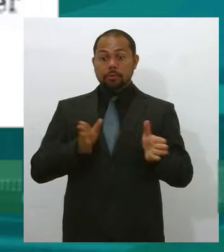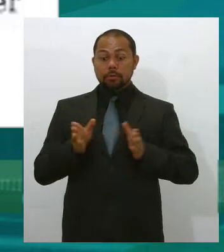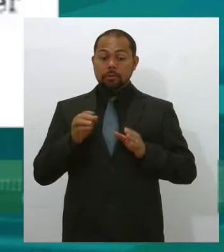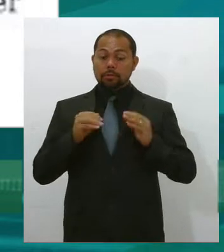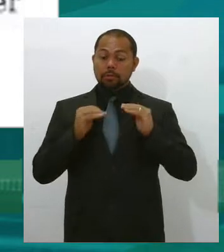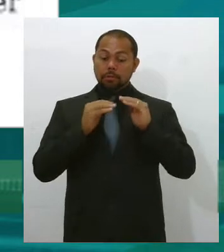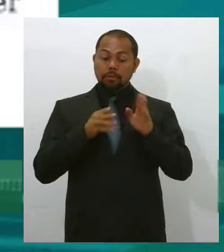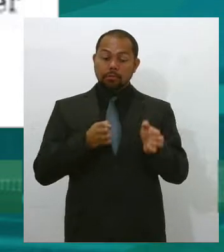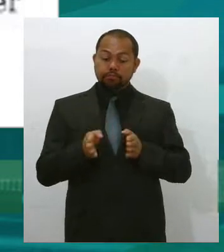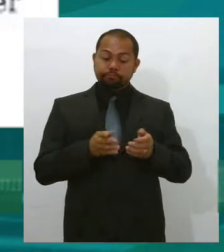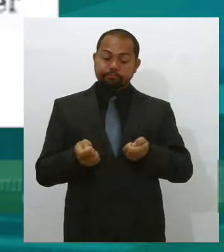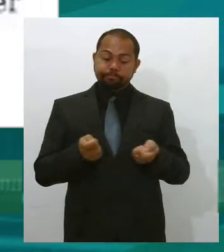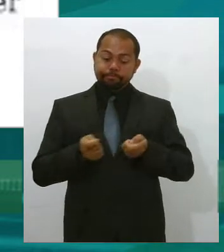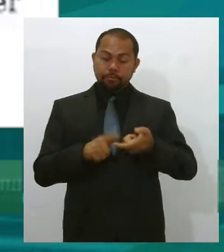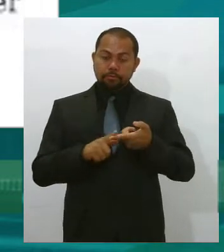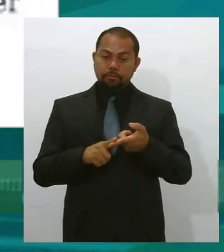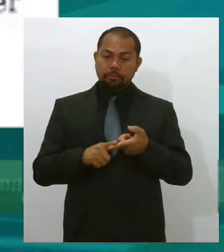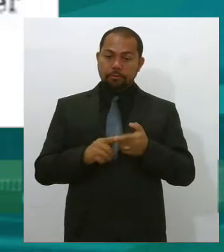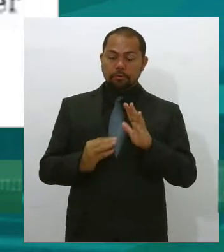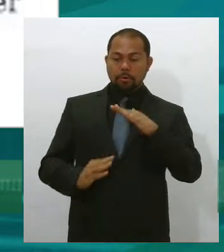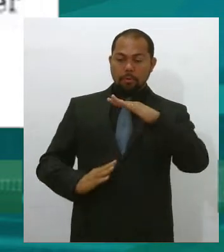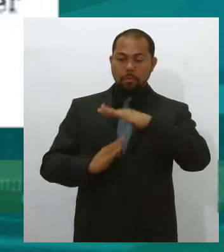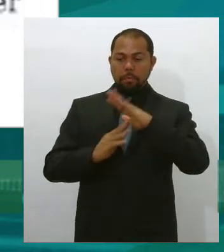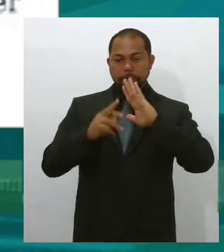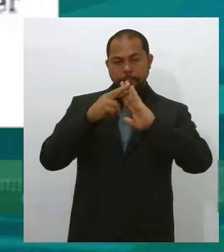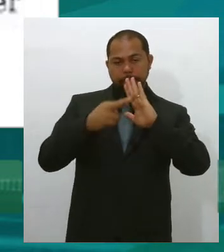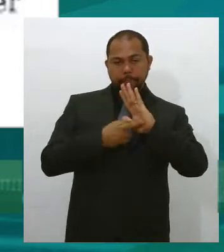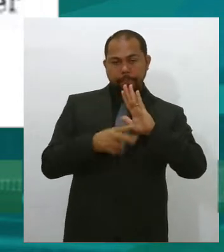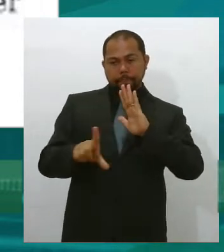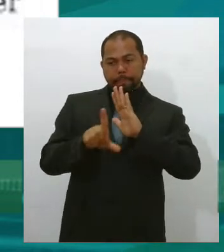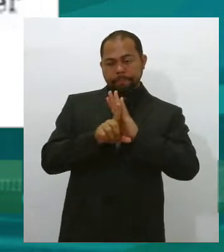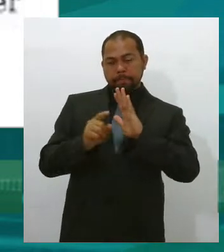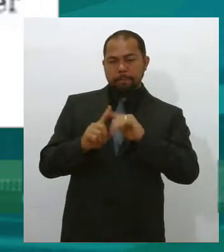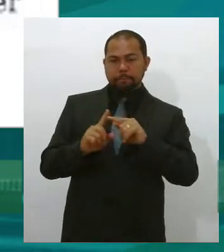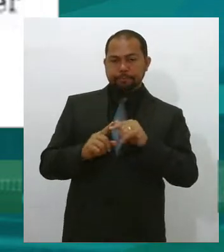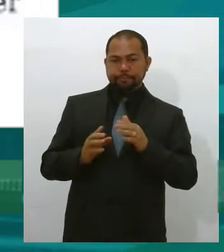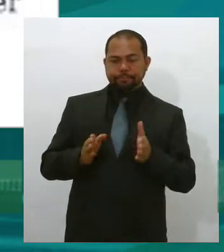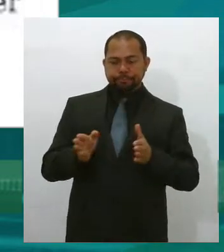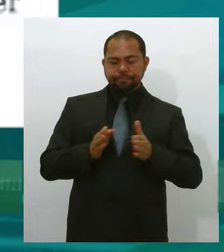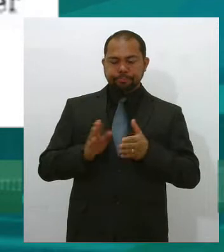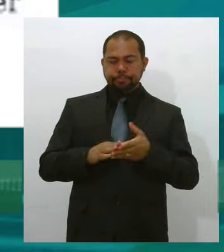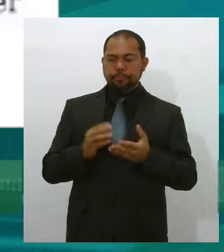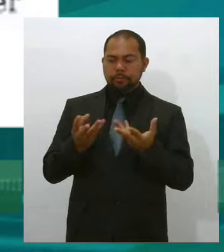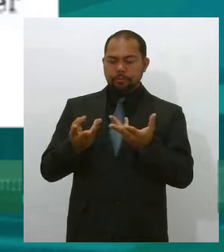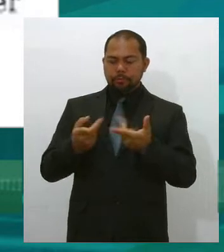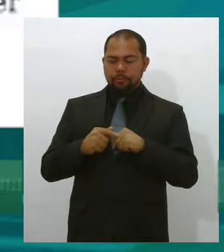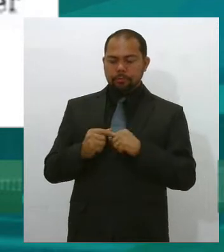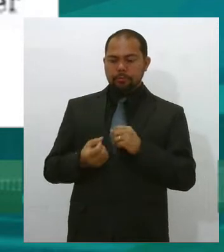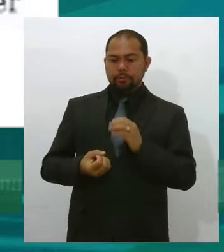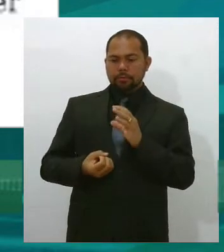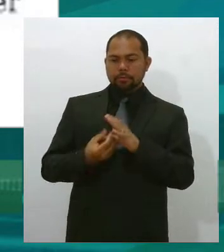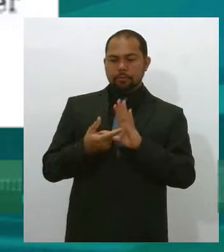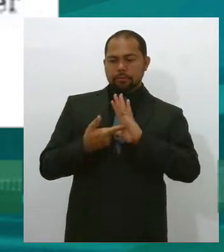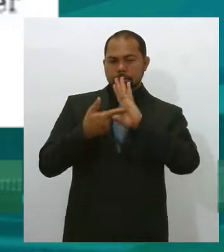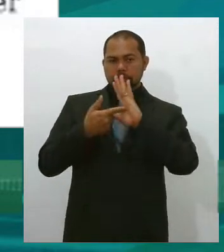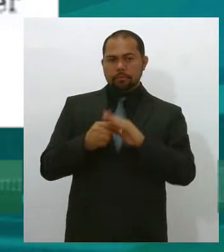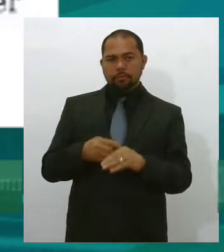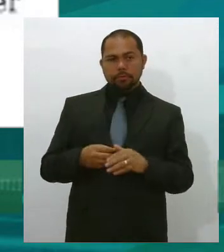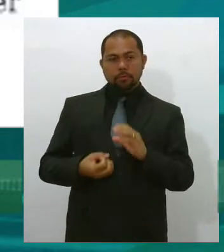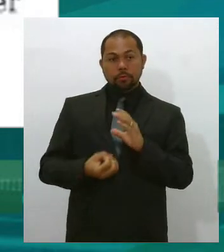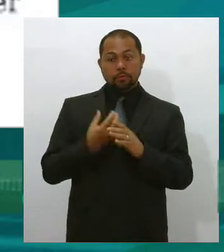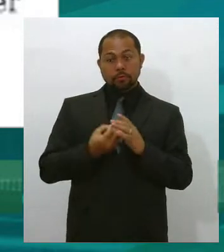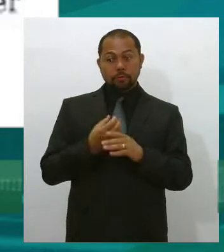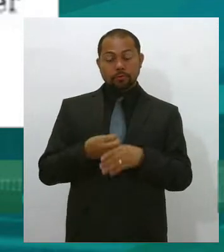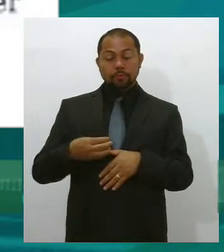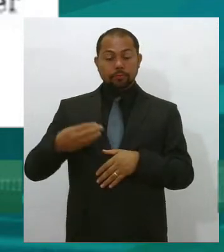alimentação de Publicidade comercial e a qualidade do conteúdo da programação produzido por terceiro para que atenda ao